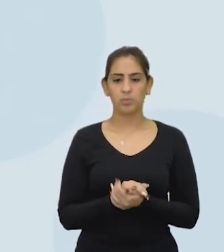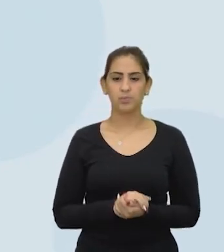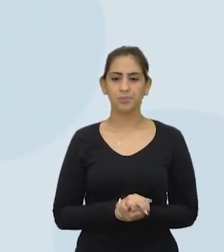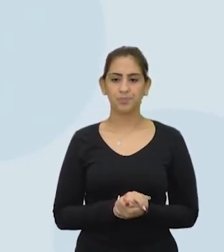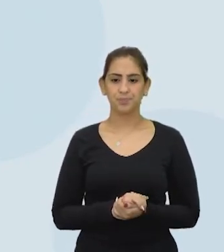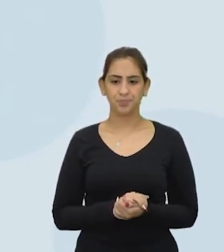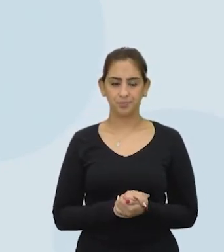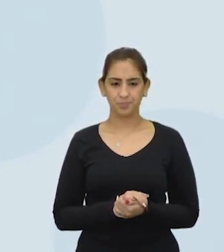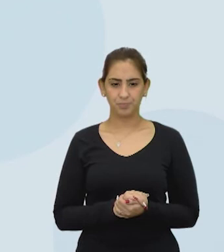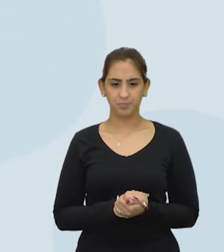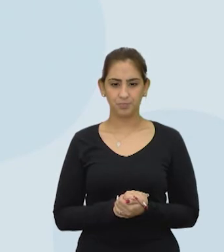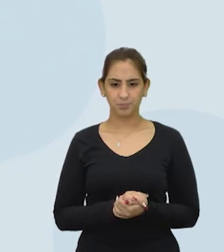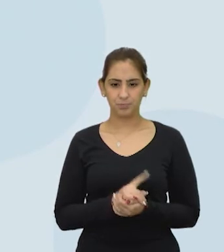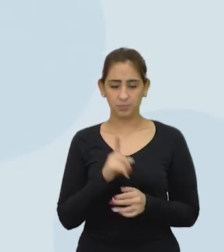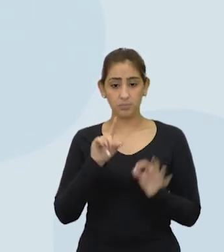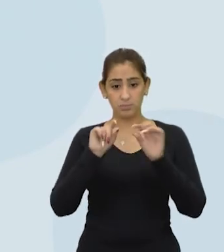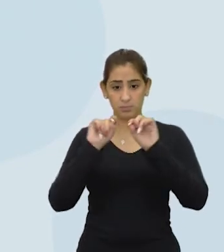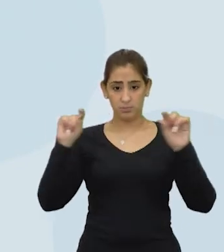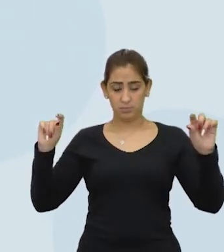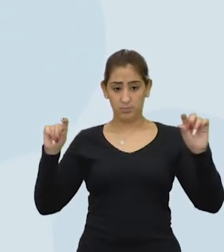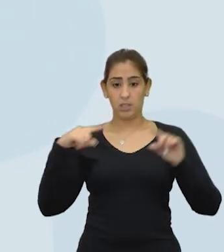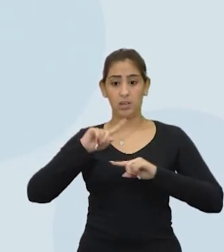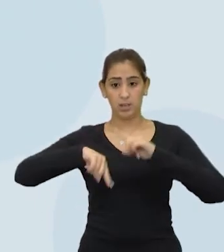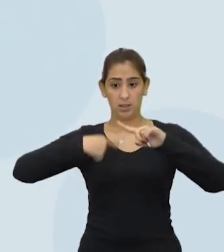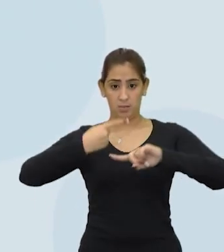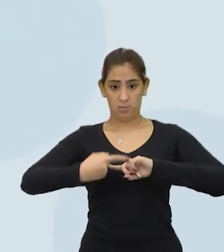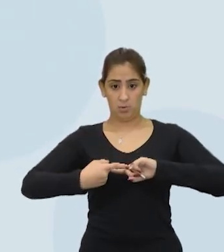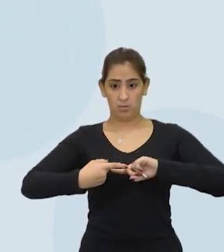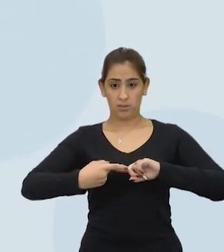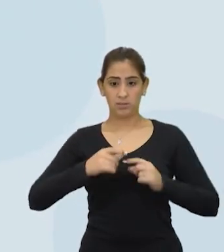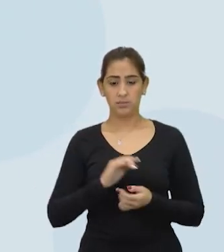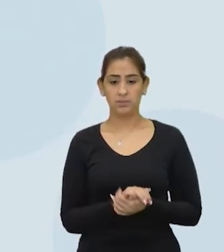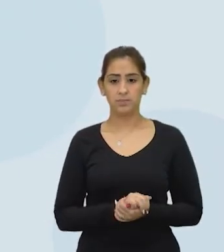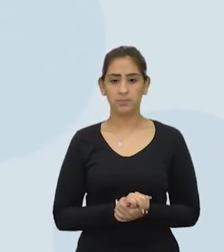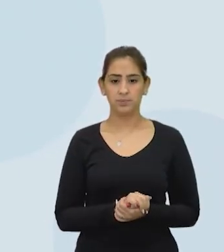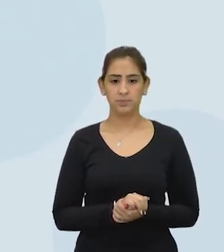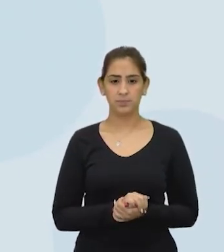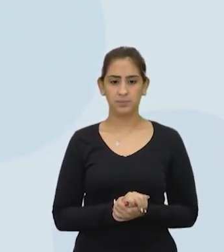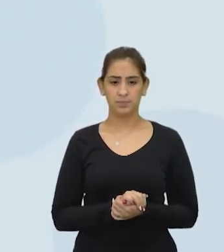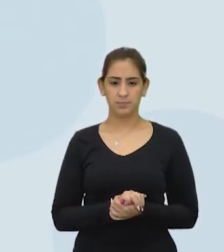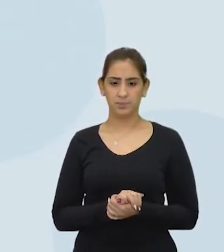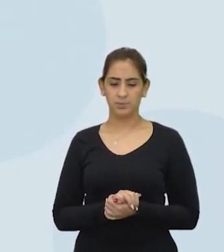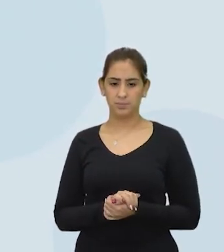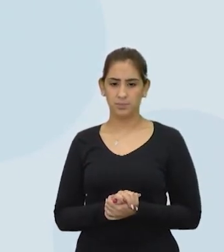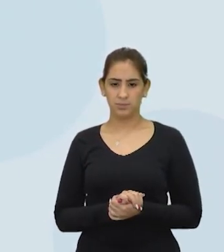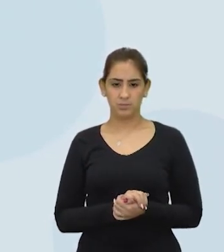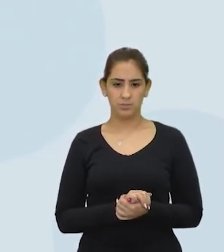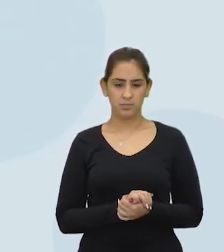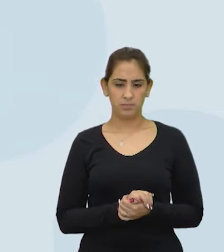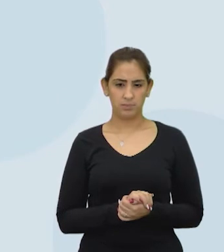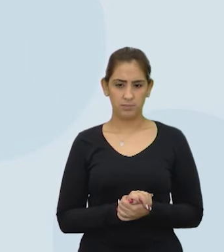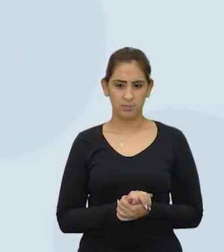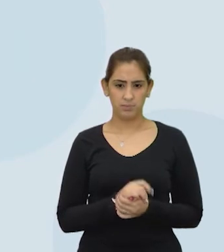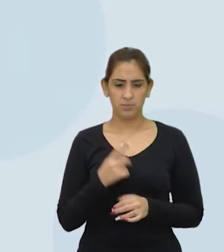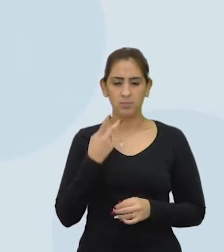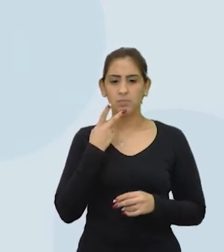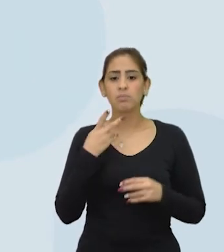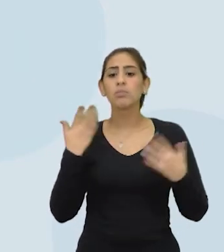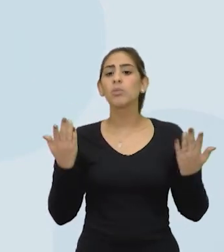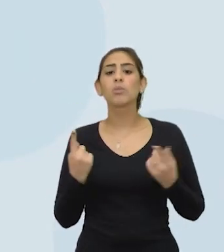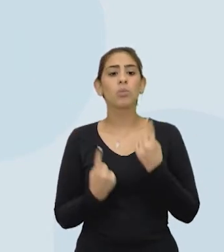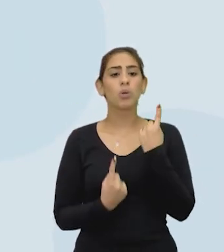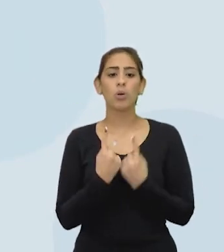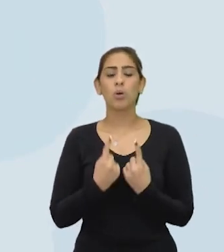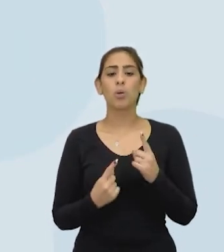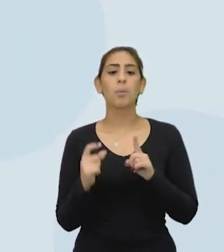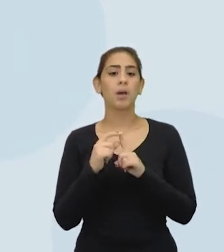está introduzindo ali naquele trecho. E depois vai dizer qual foi a intenção do autor, obviamente, de utilizar e qual